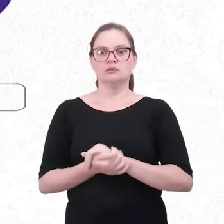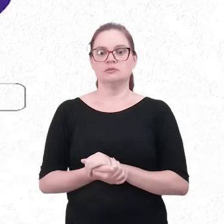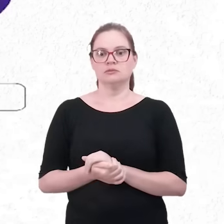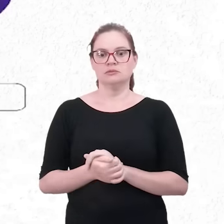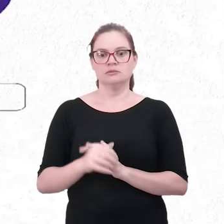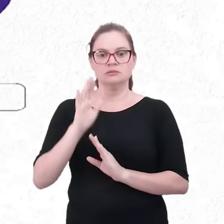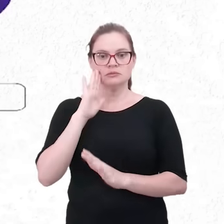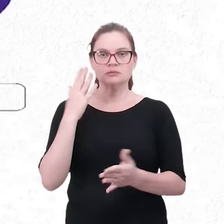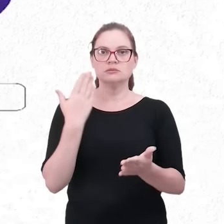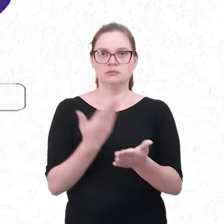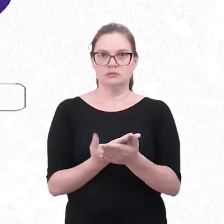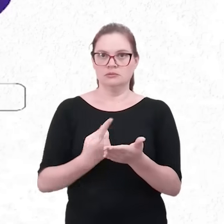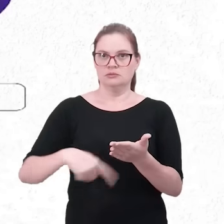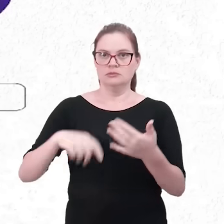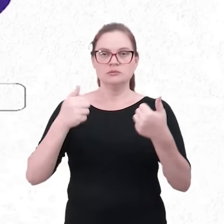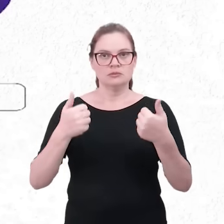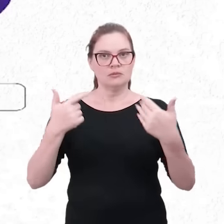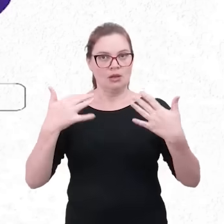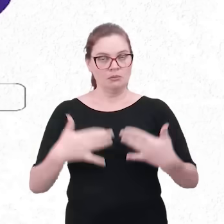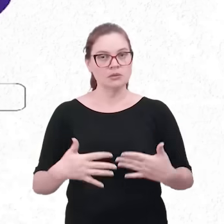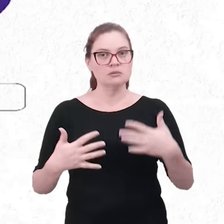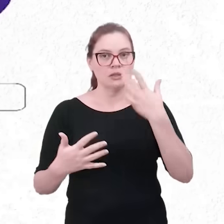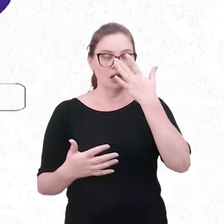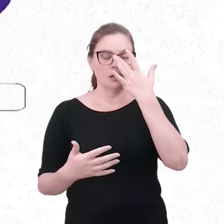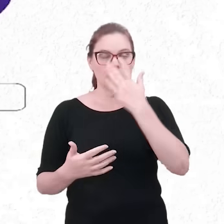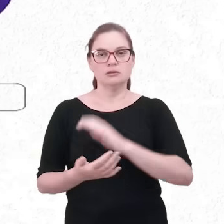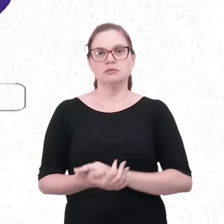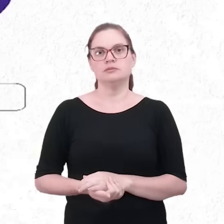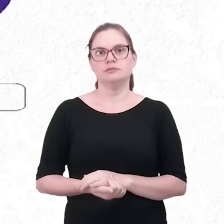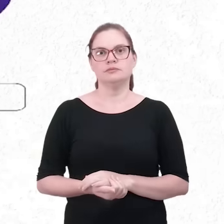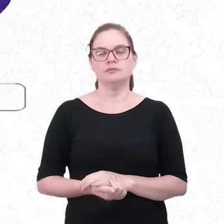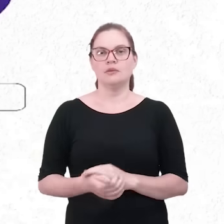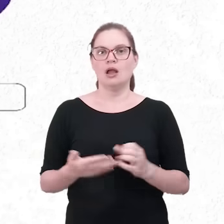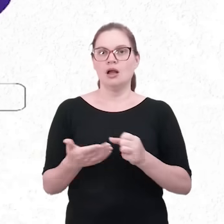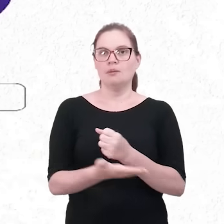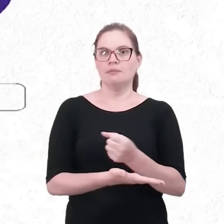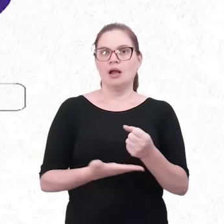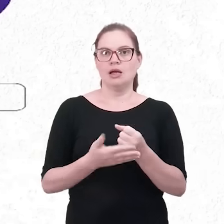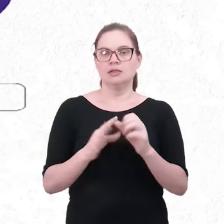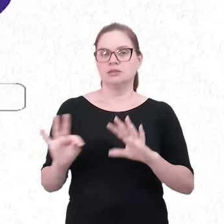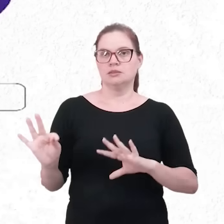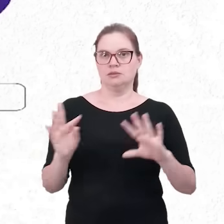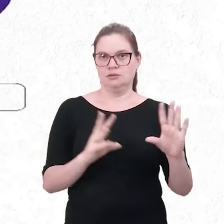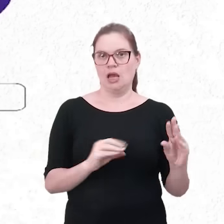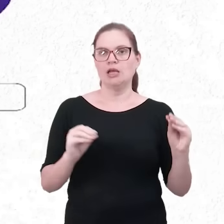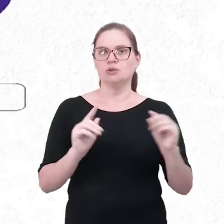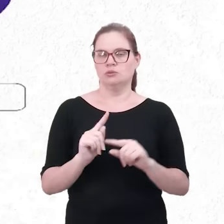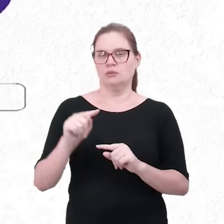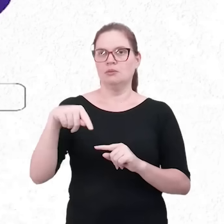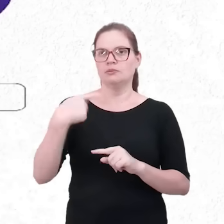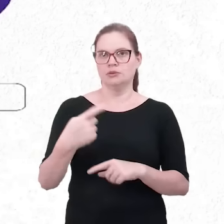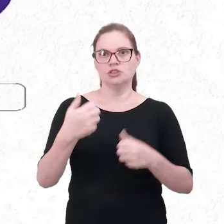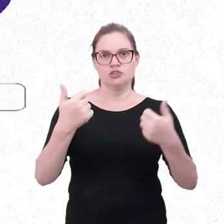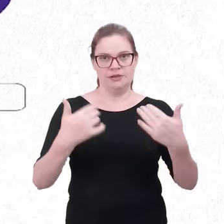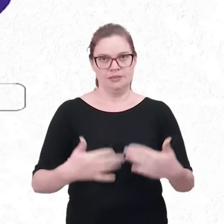acompanhem, acreditando nisso que nós estamos falando, que a fundamentação vem em outro